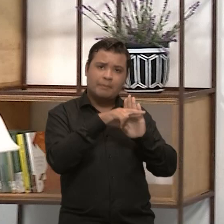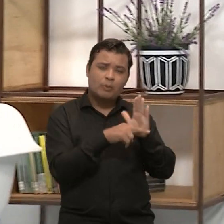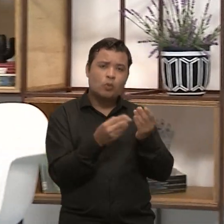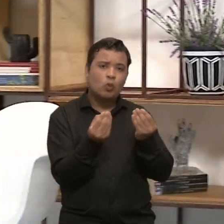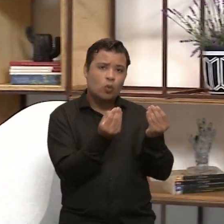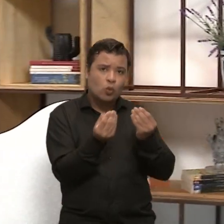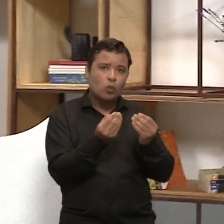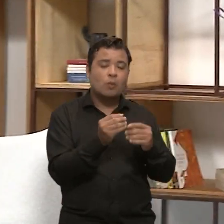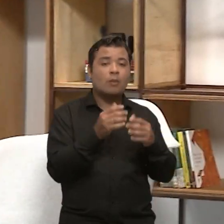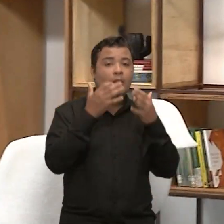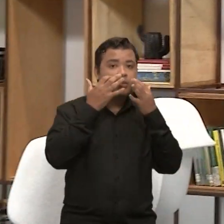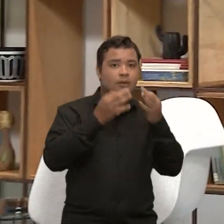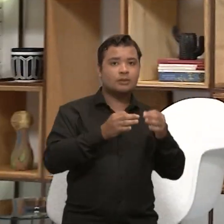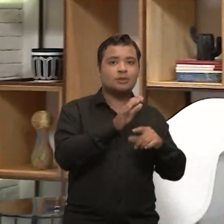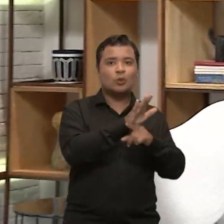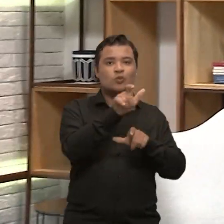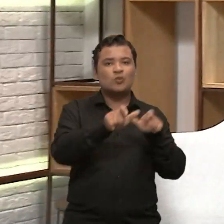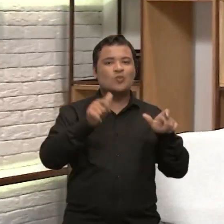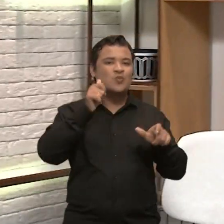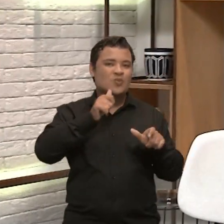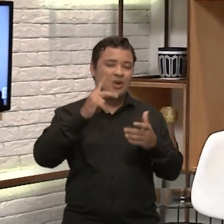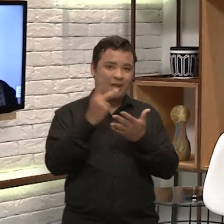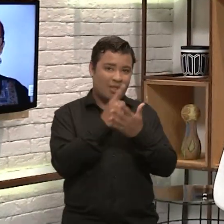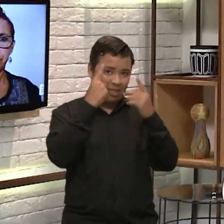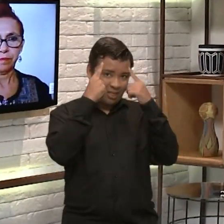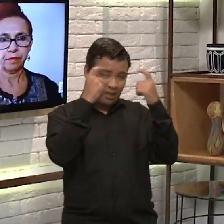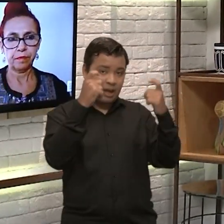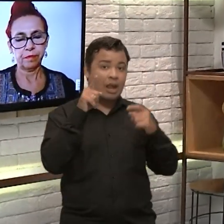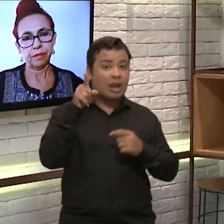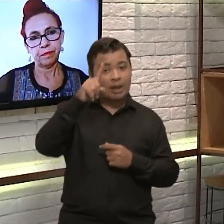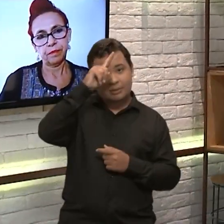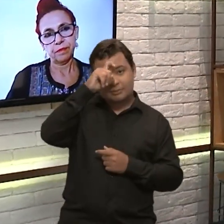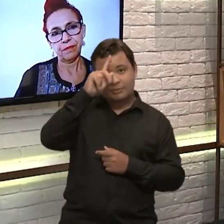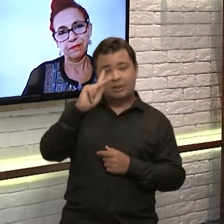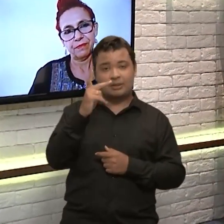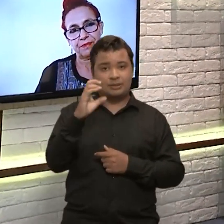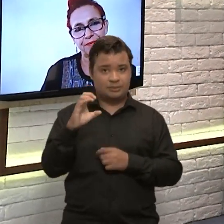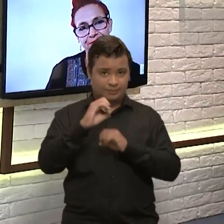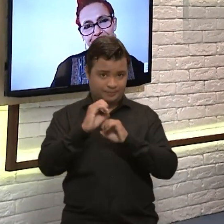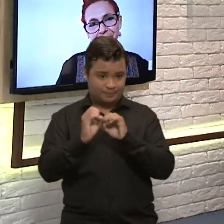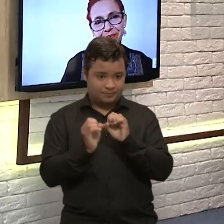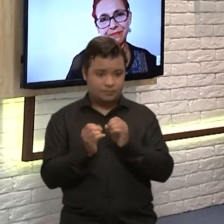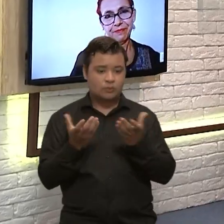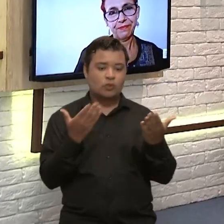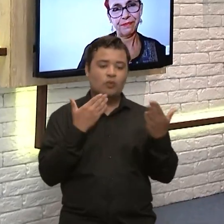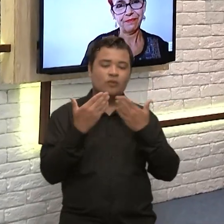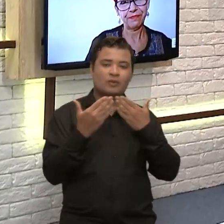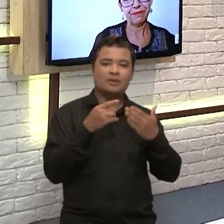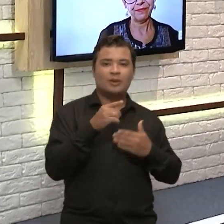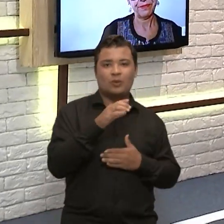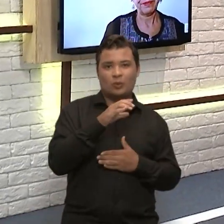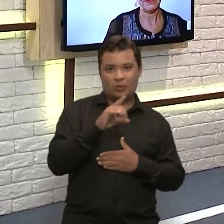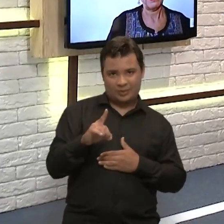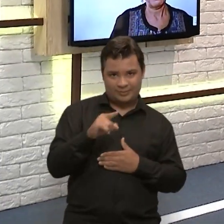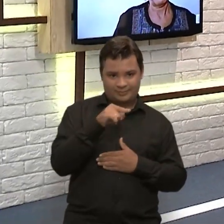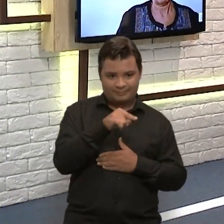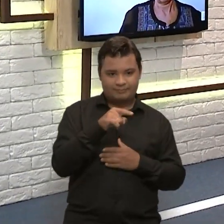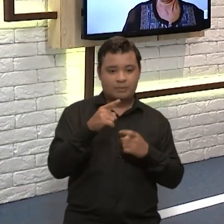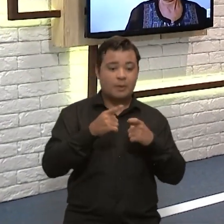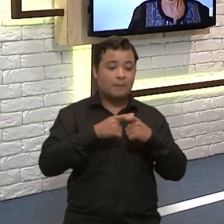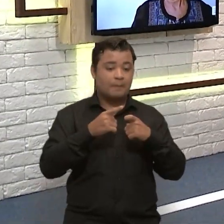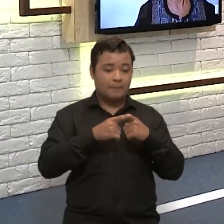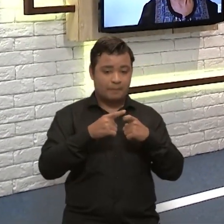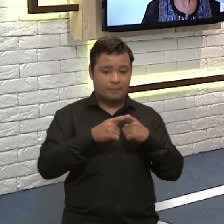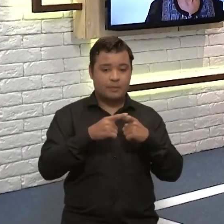atenção às mulheres em situação de violência do HC, nós vamos conversar com a coordenadora desse projeto, a médica